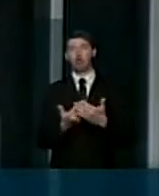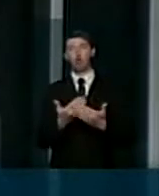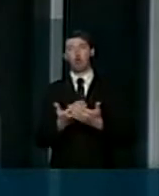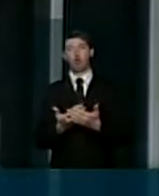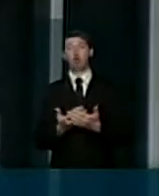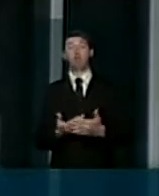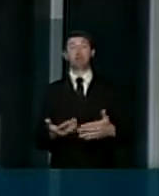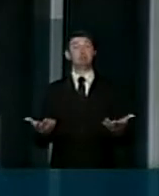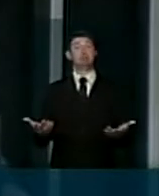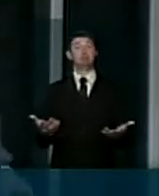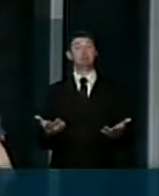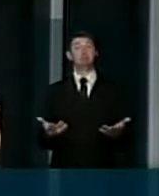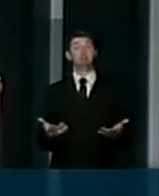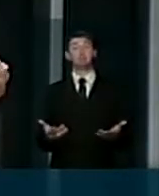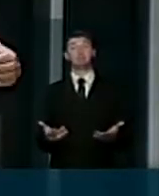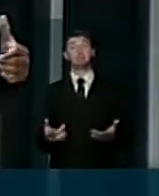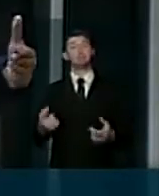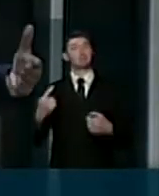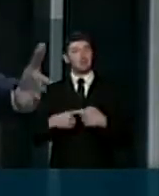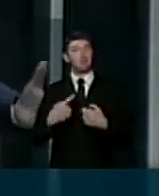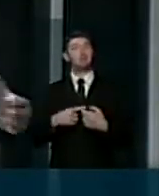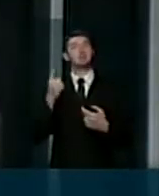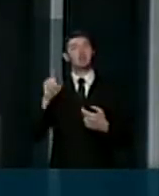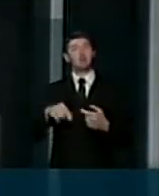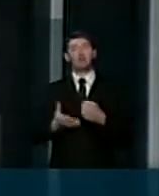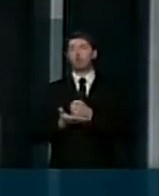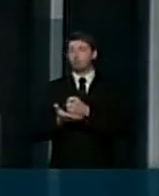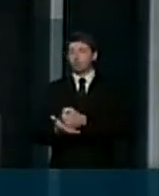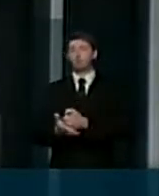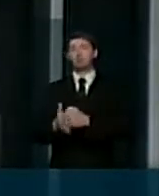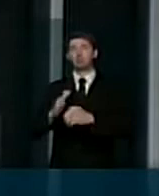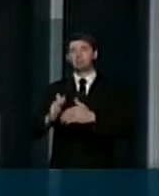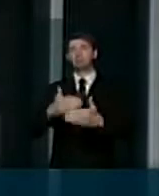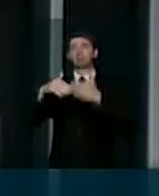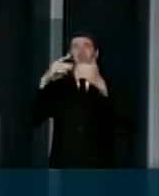Então, é uma cidade que nós pudemos contribuir muito